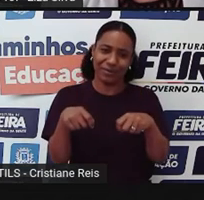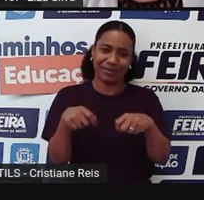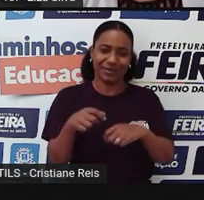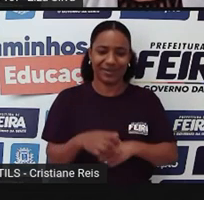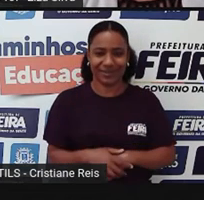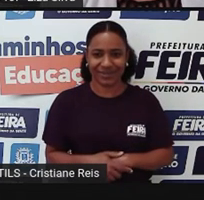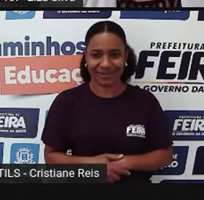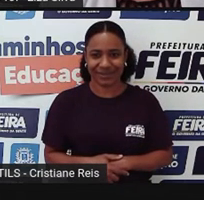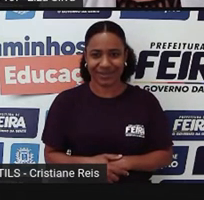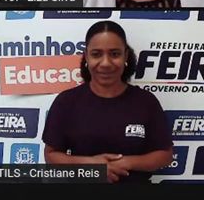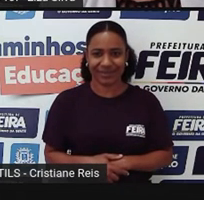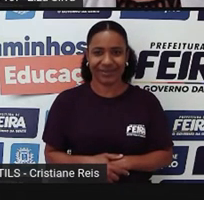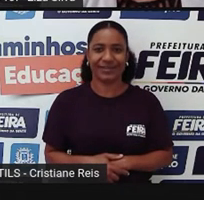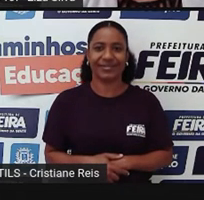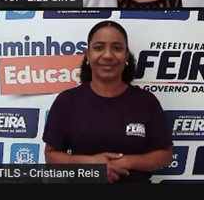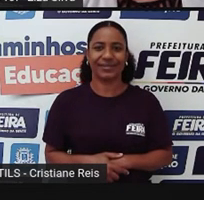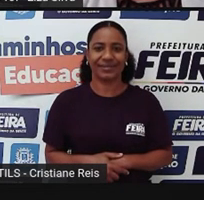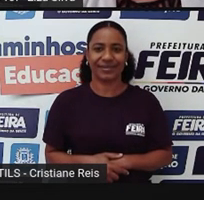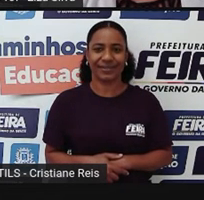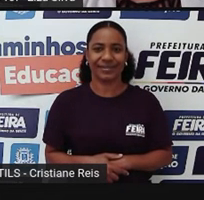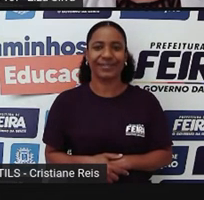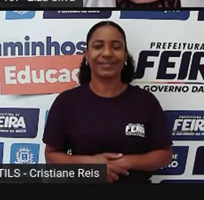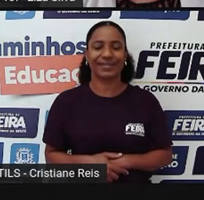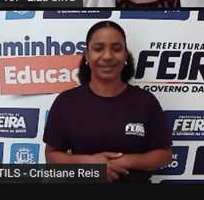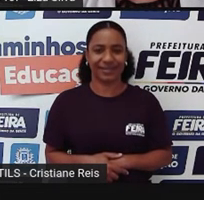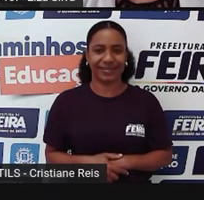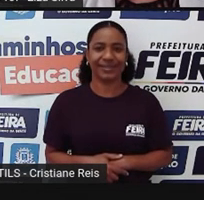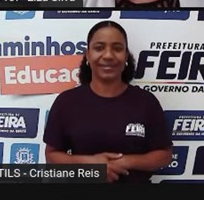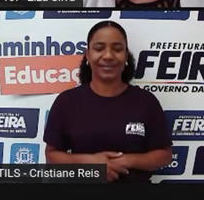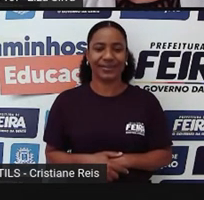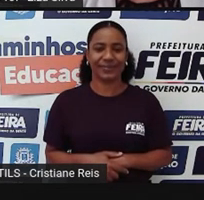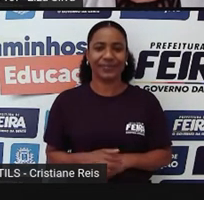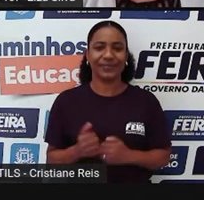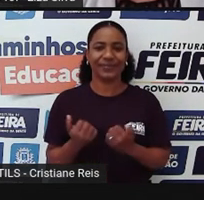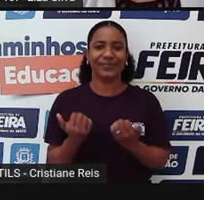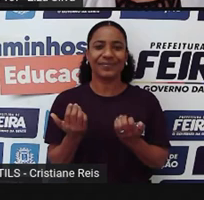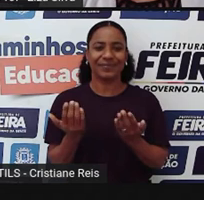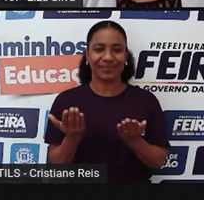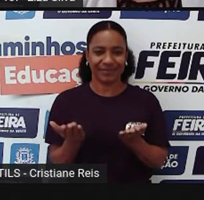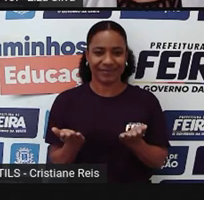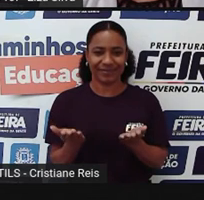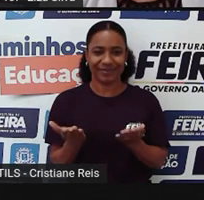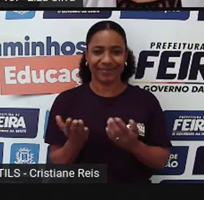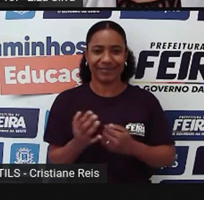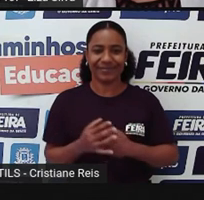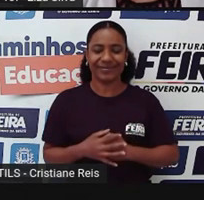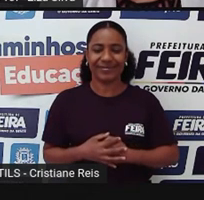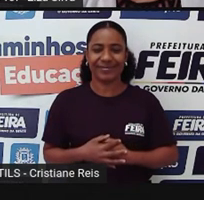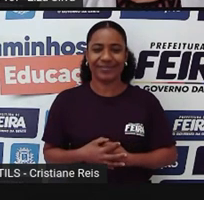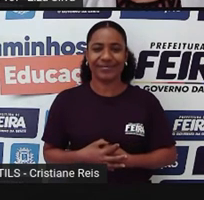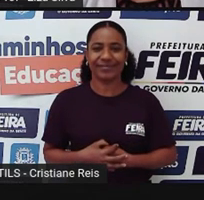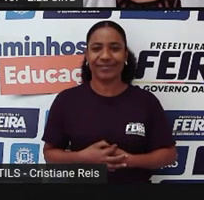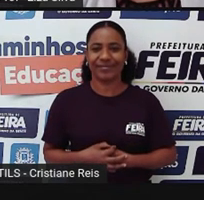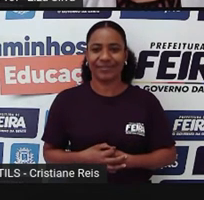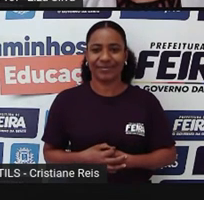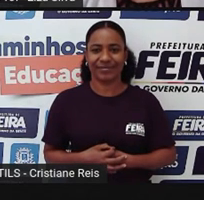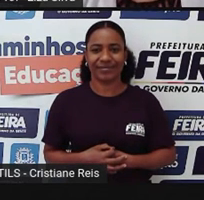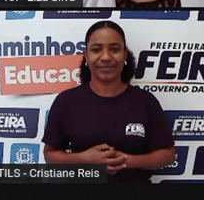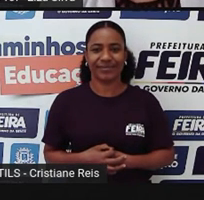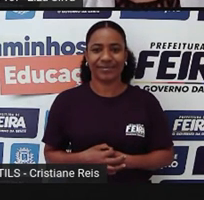mãe vai dormir objects as armas